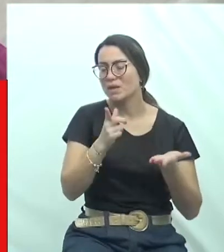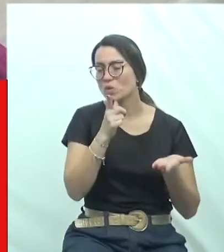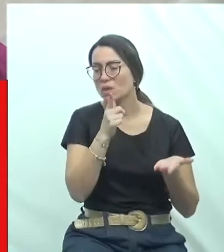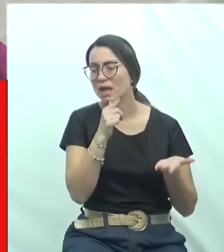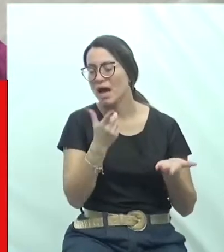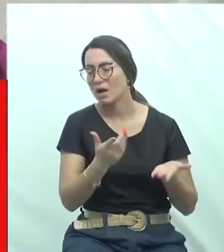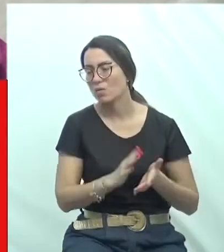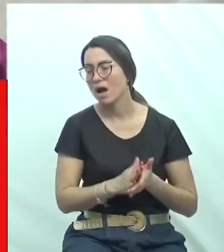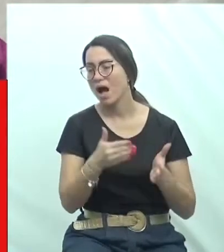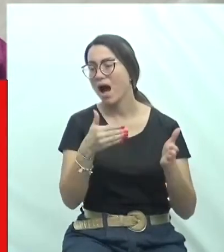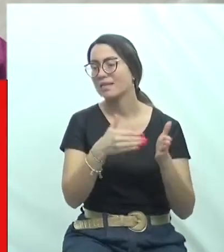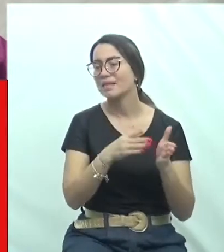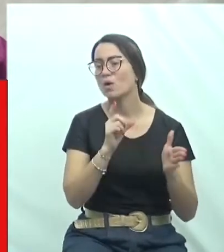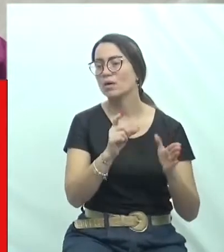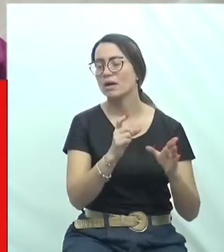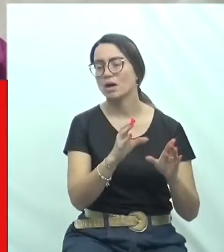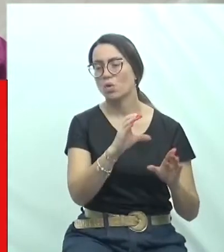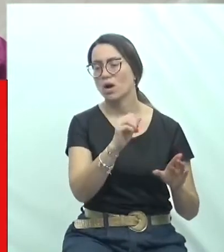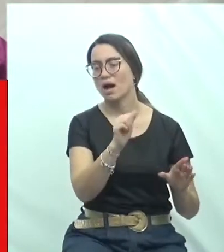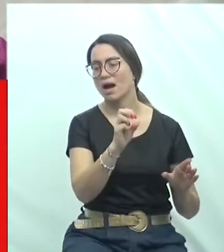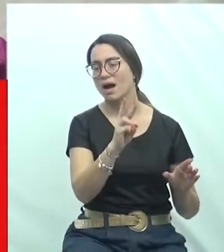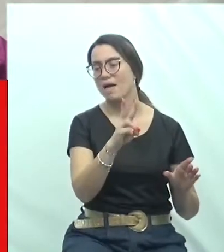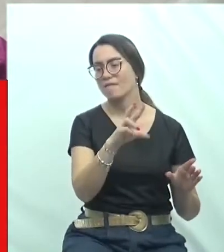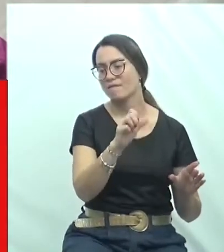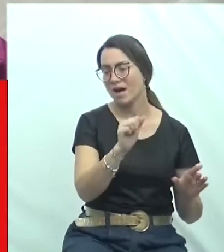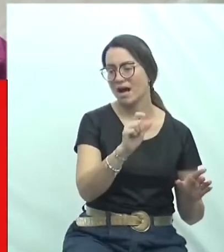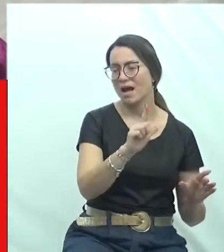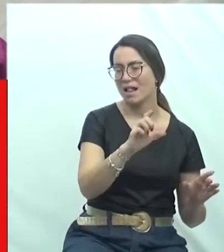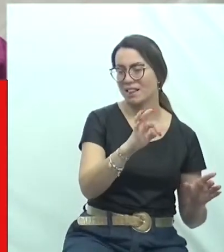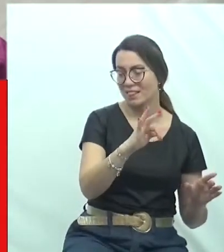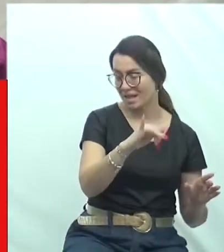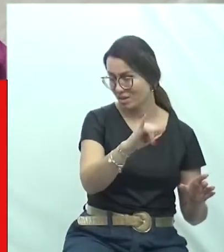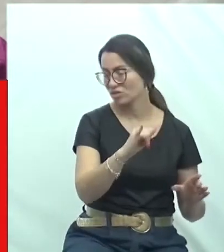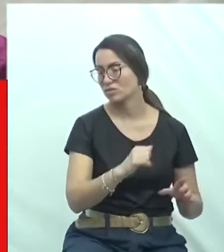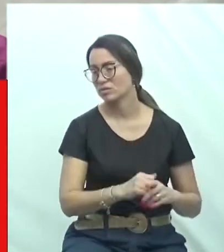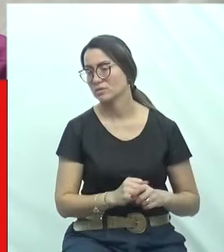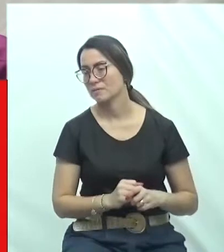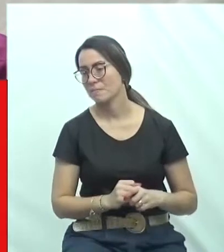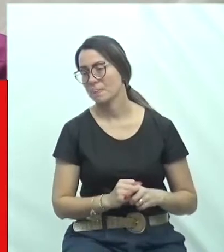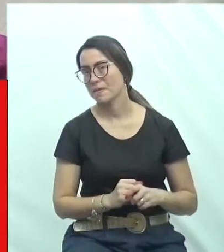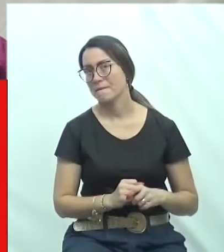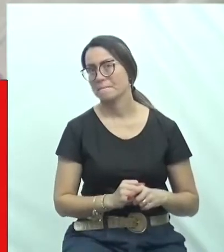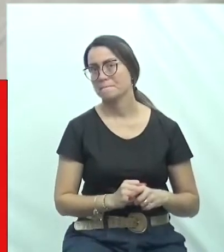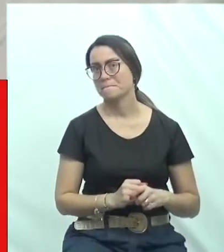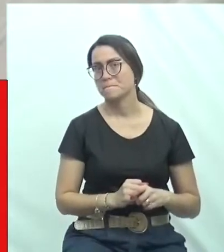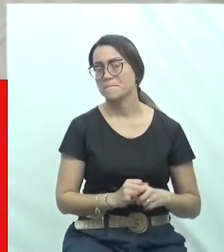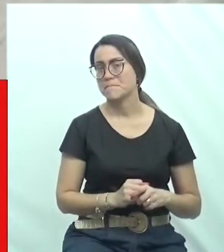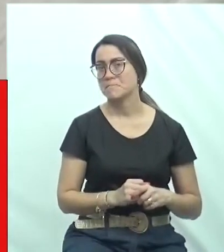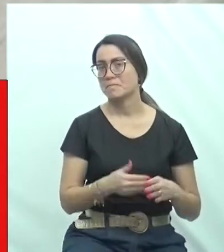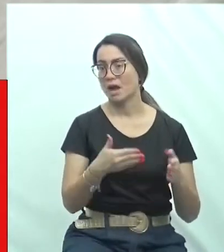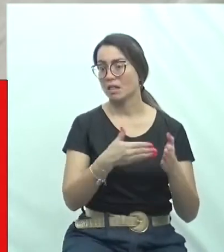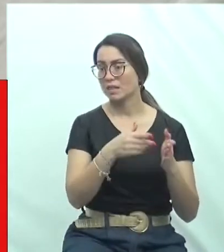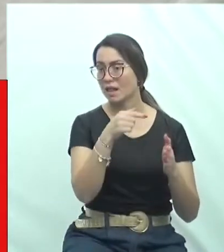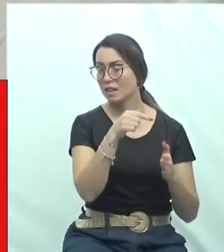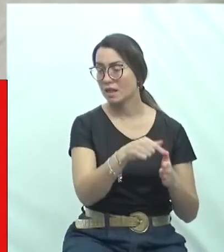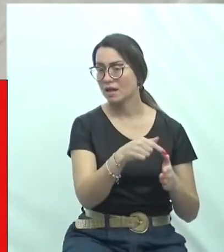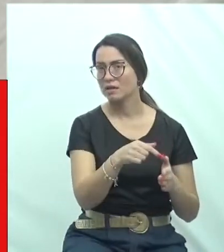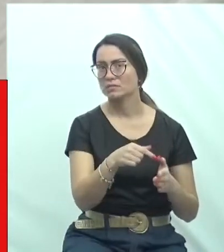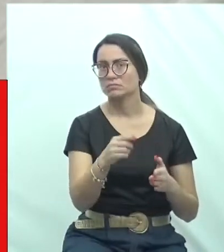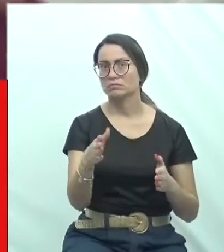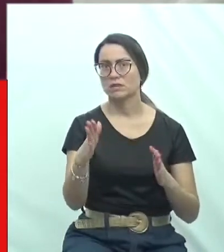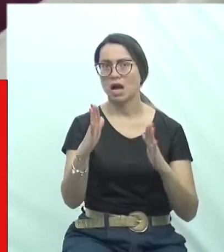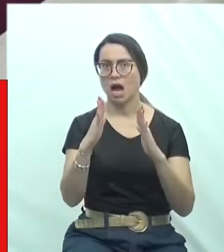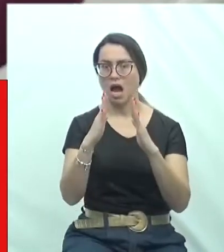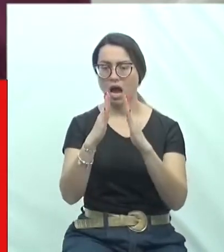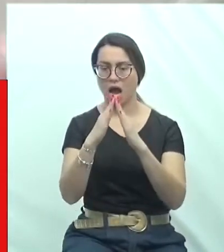o cavalete. Até o cavalete. Tá? Até ali a gente se responsabiliza. A partir que a água entrou na sua